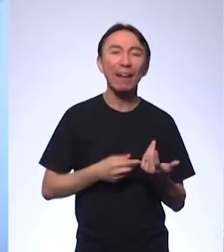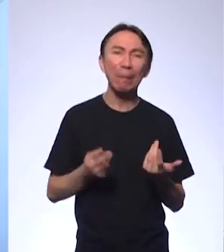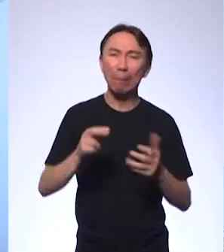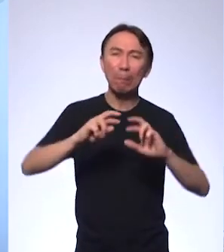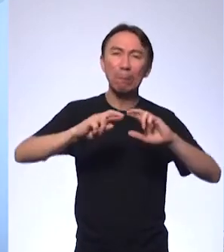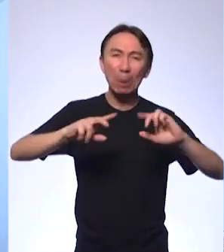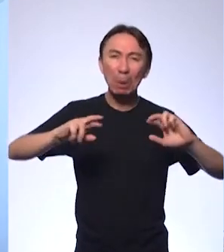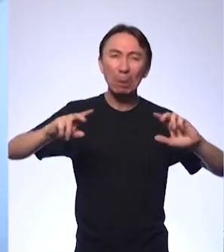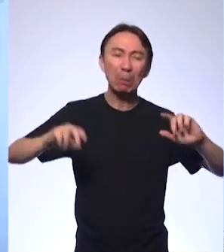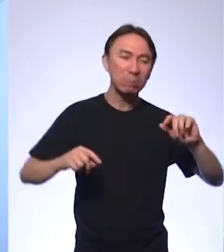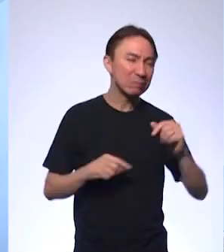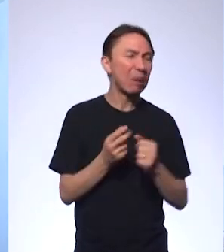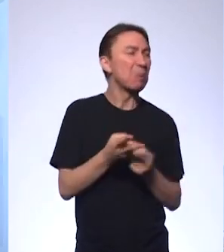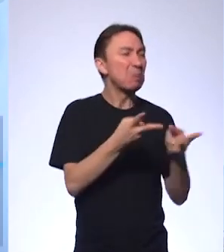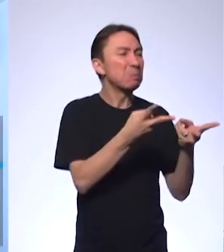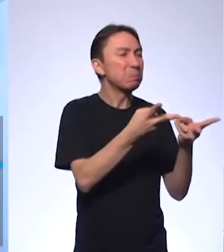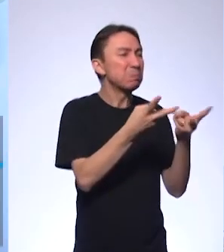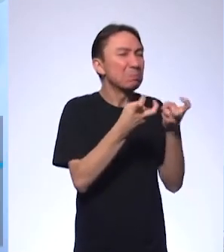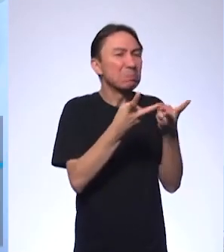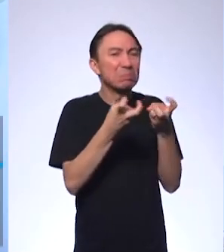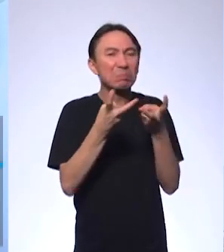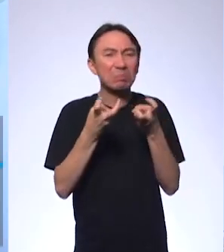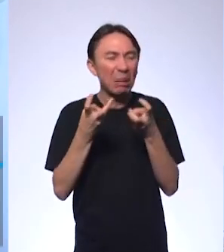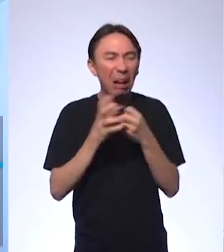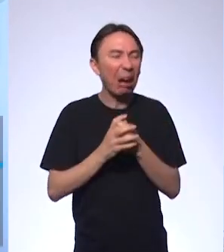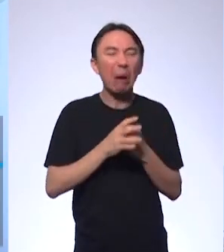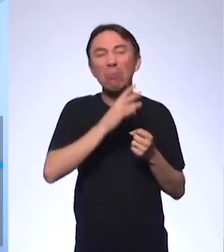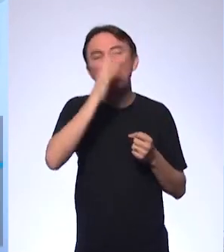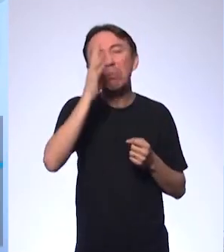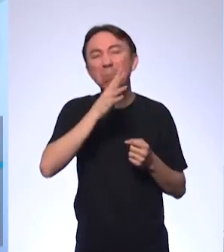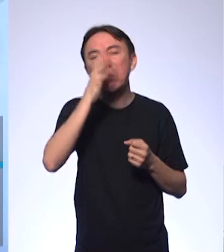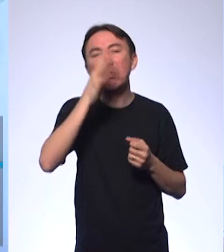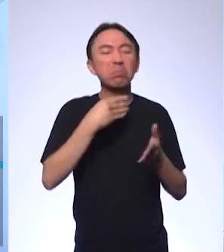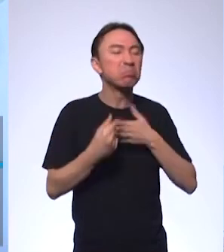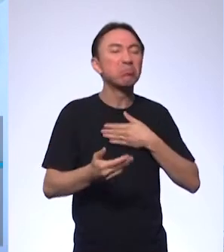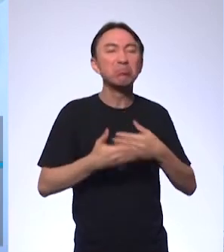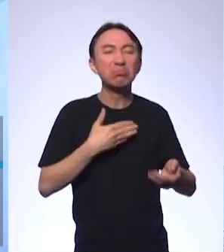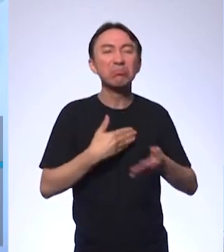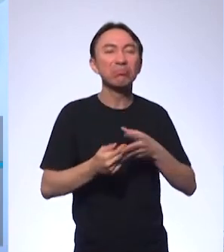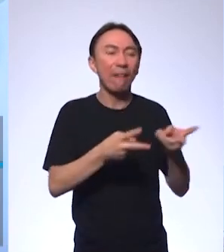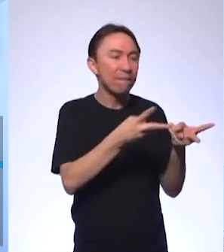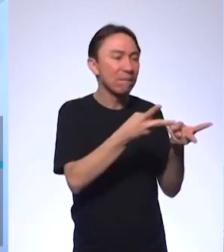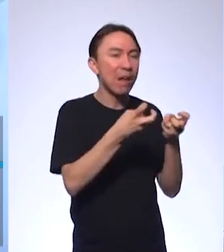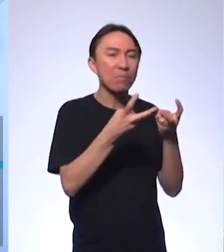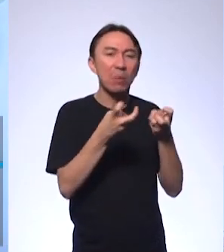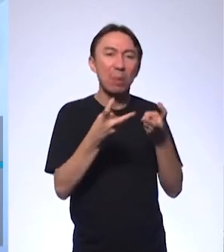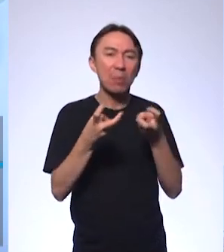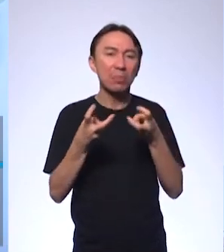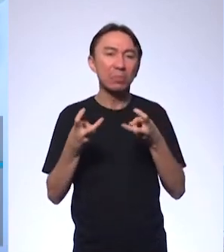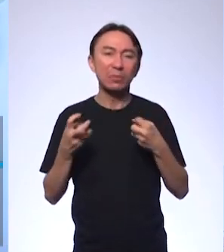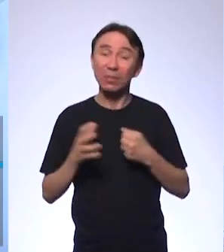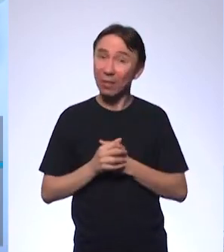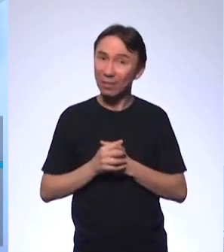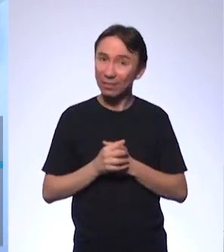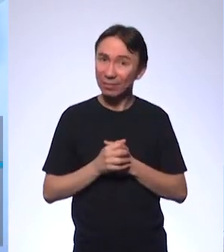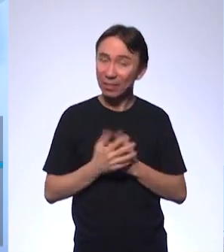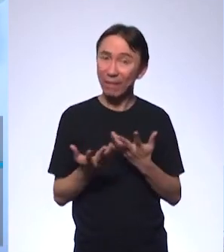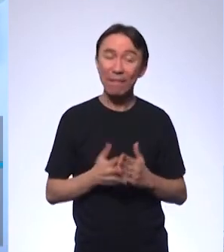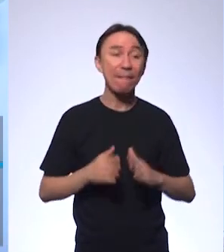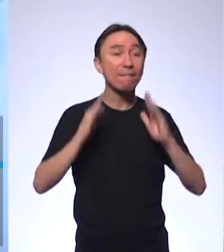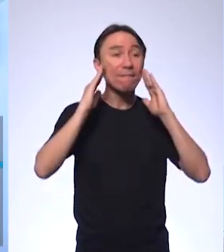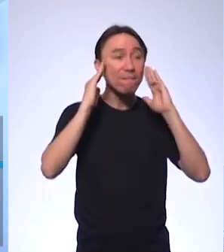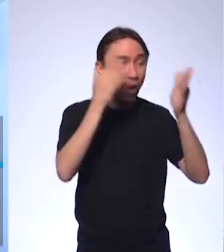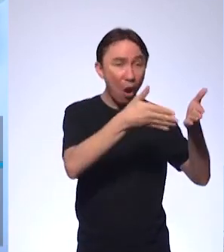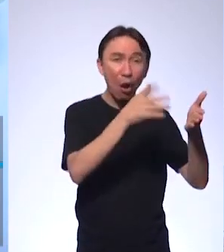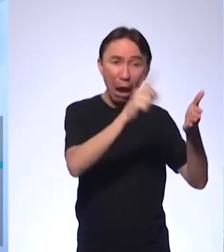importar. Então, o foco não é os seres vivos, né? O foco não é a vida em si. O foco é o ser humano e a